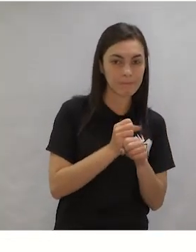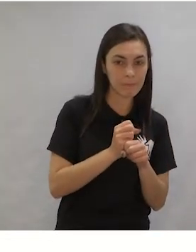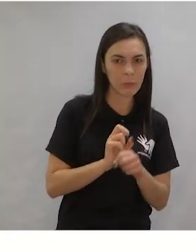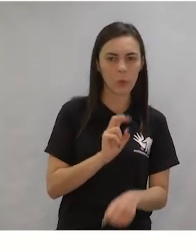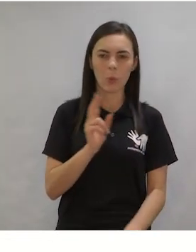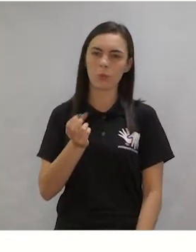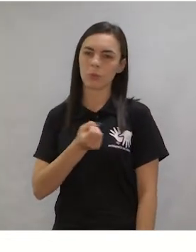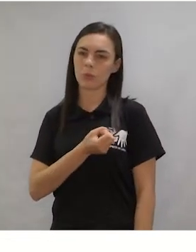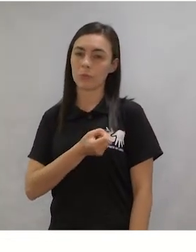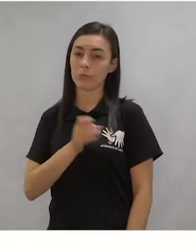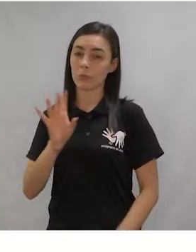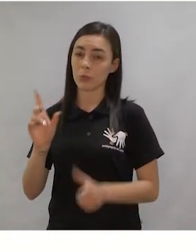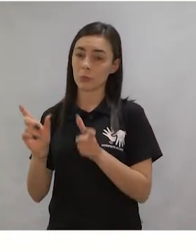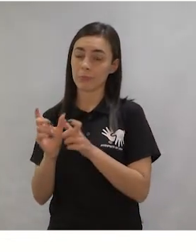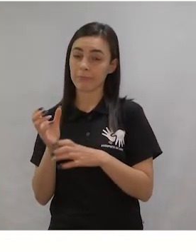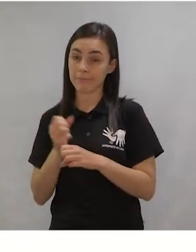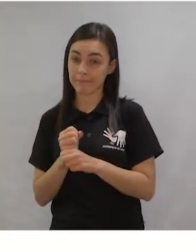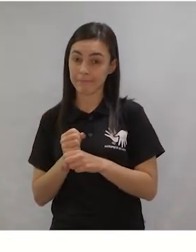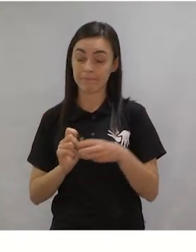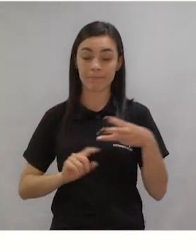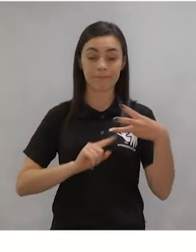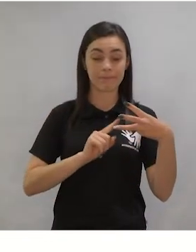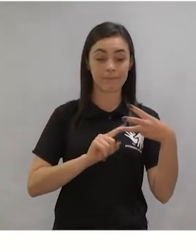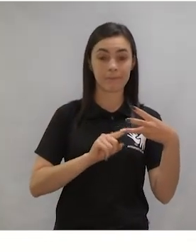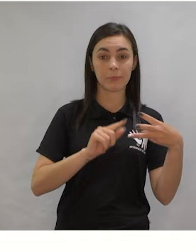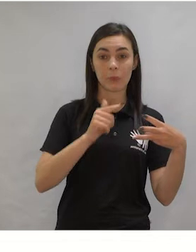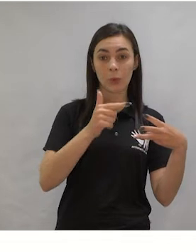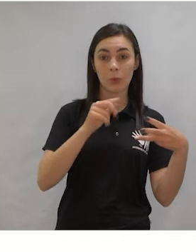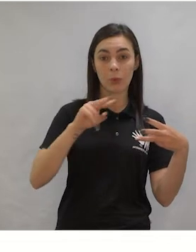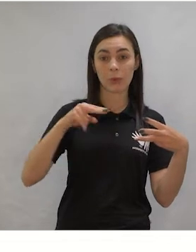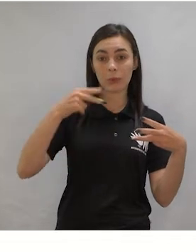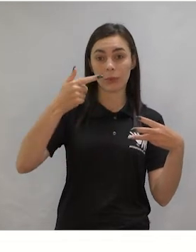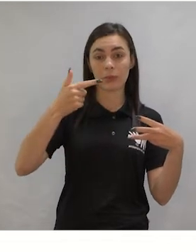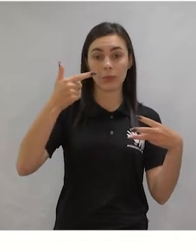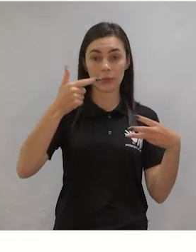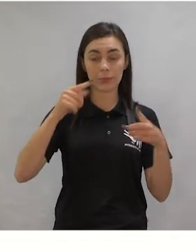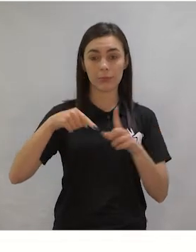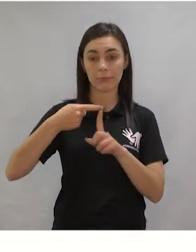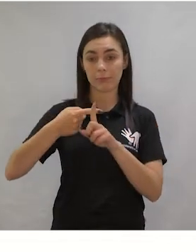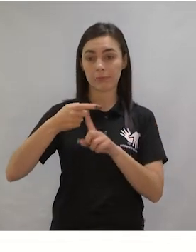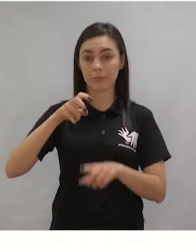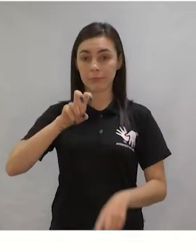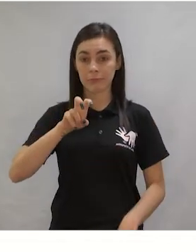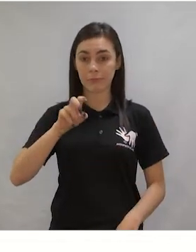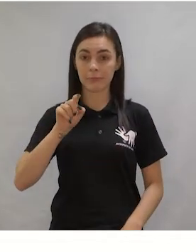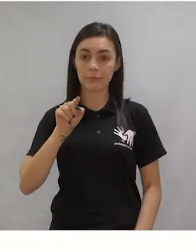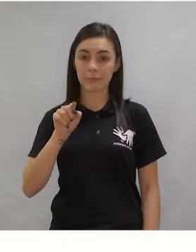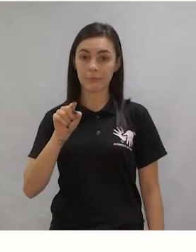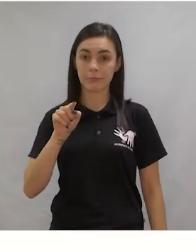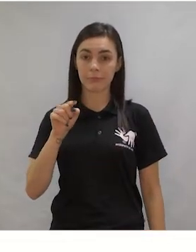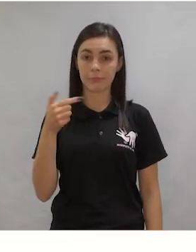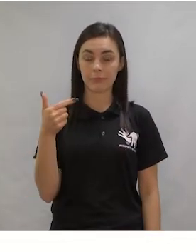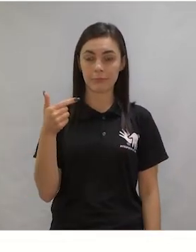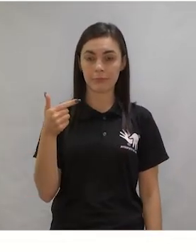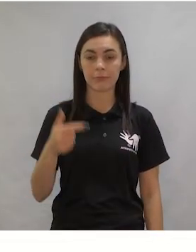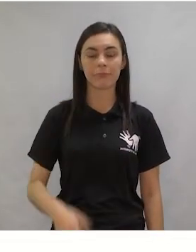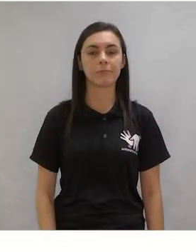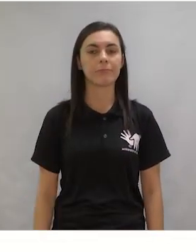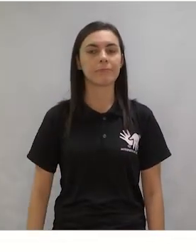numérica? E por fim, 2 elevado à segunda potência mais 5 vezes